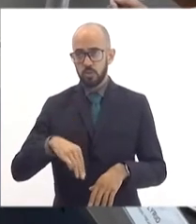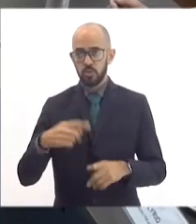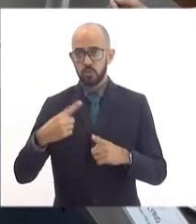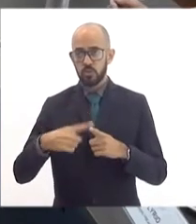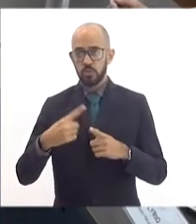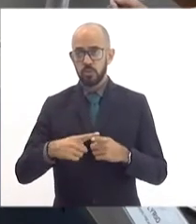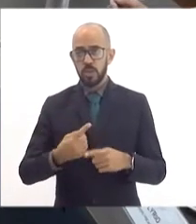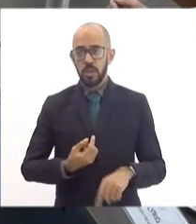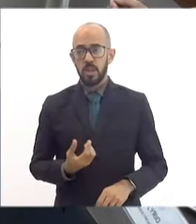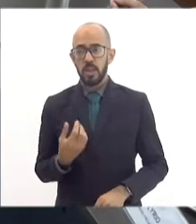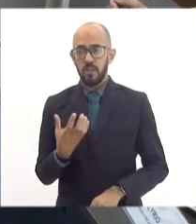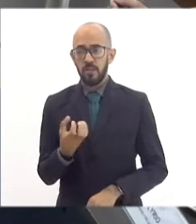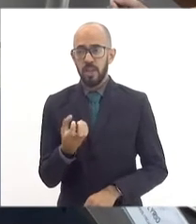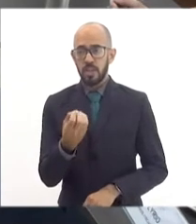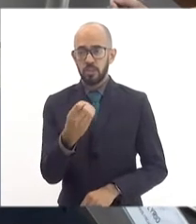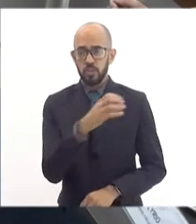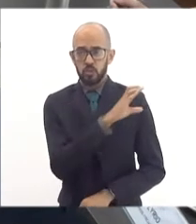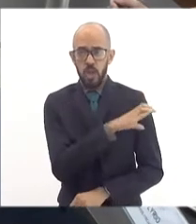campo.